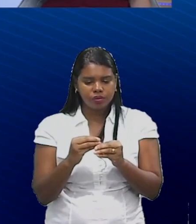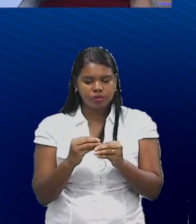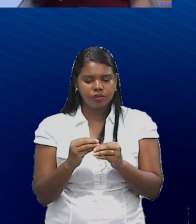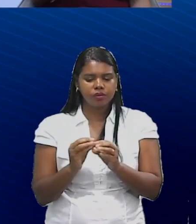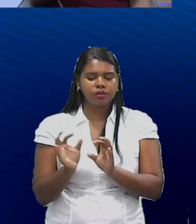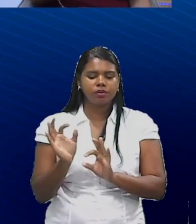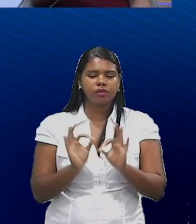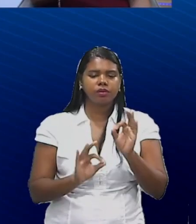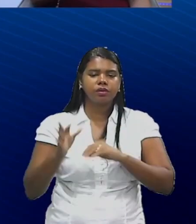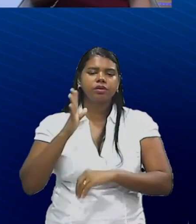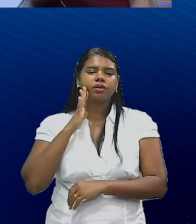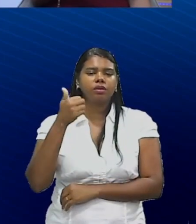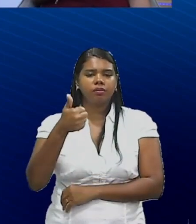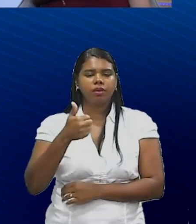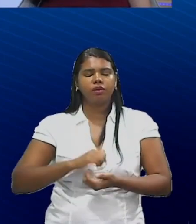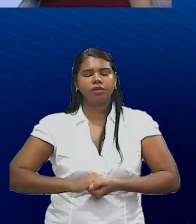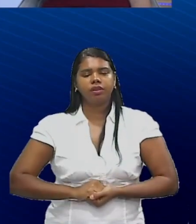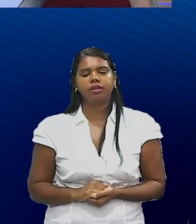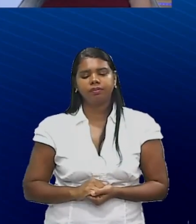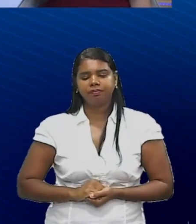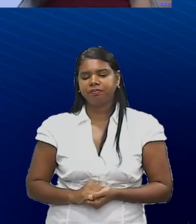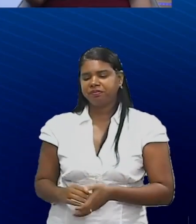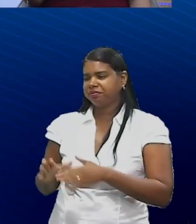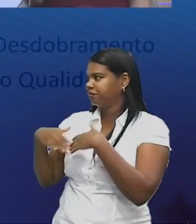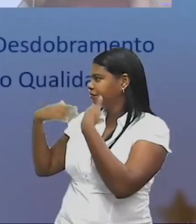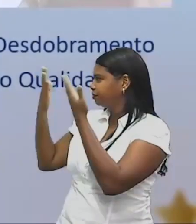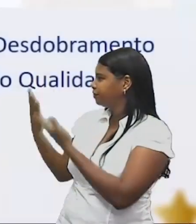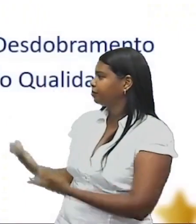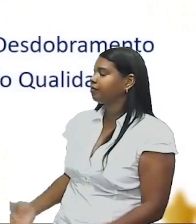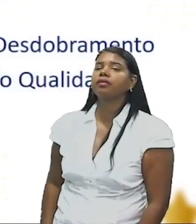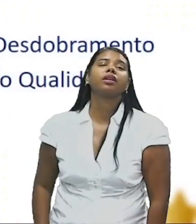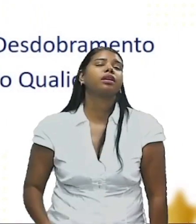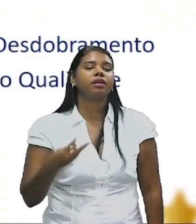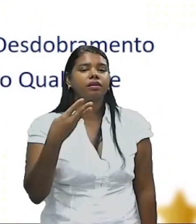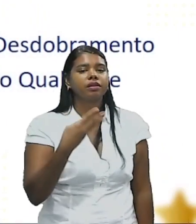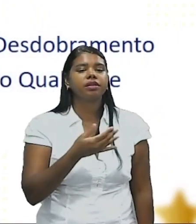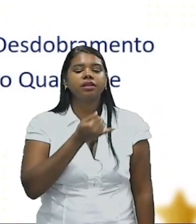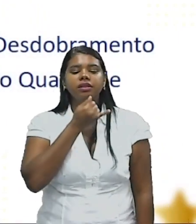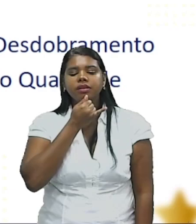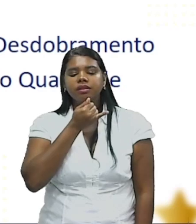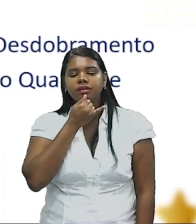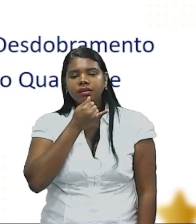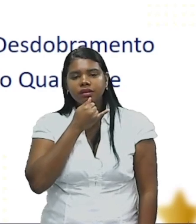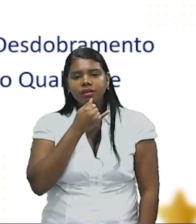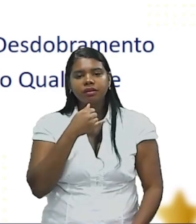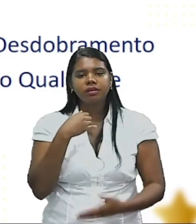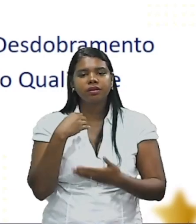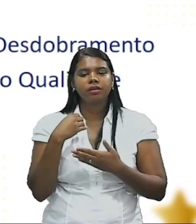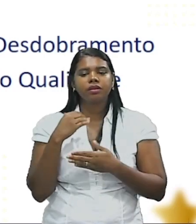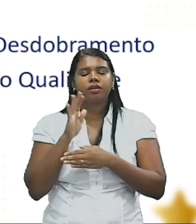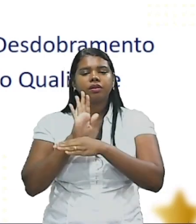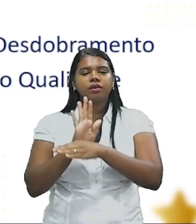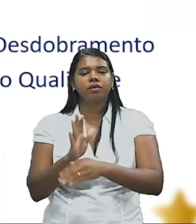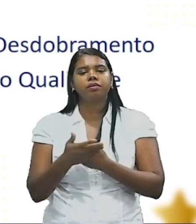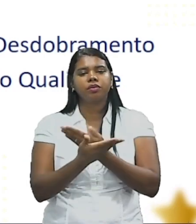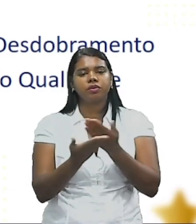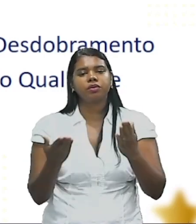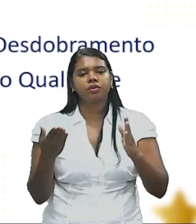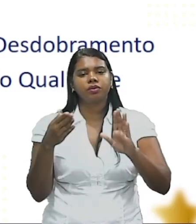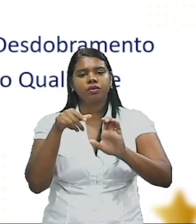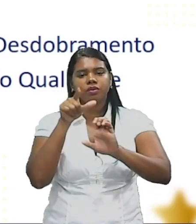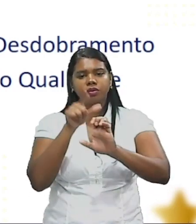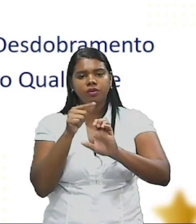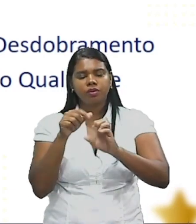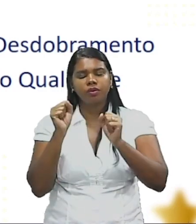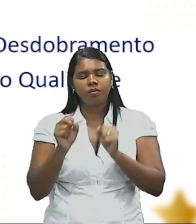e melhoria, tá? Então, eu dei 3 exemplos de normas que servem como suporte, certo? A empresa ela pode